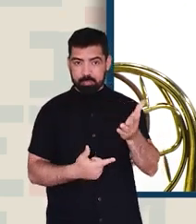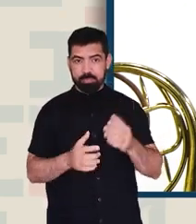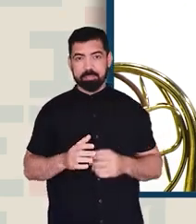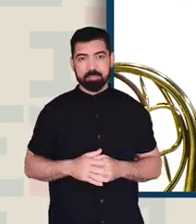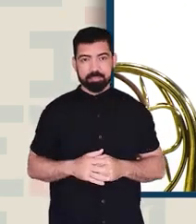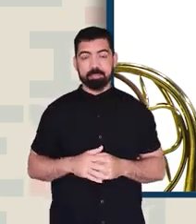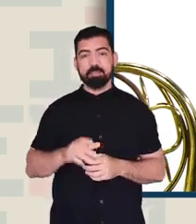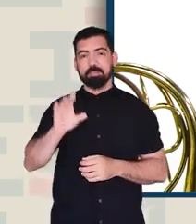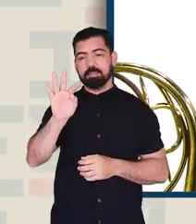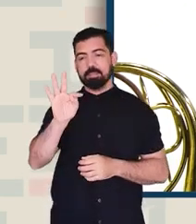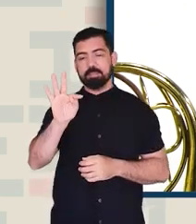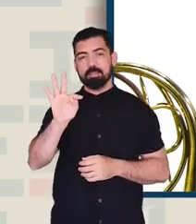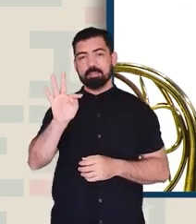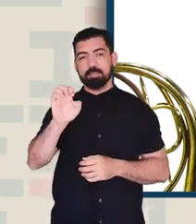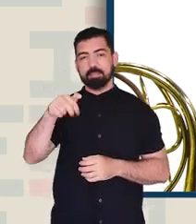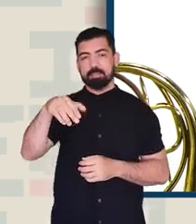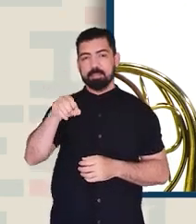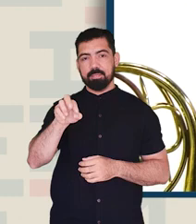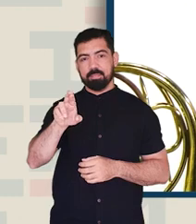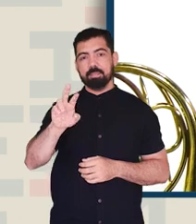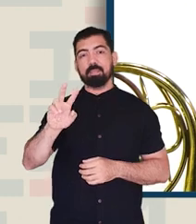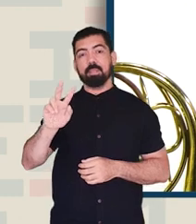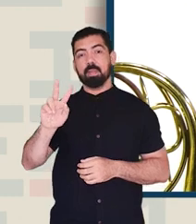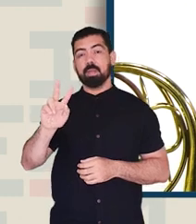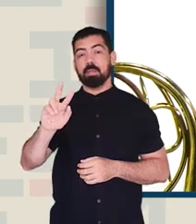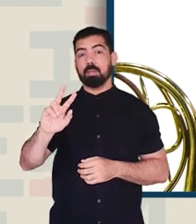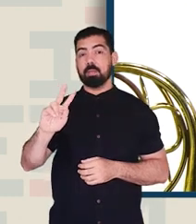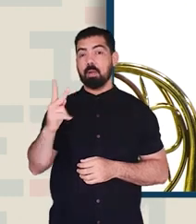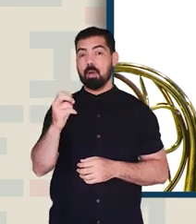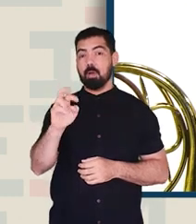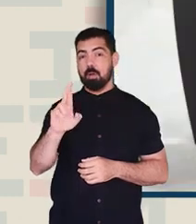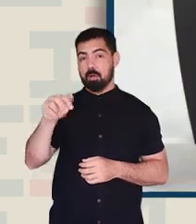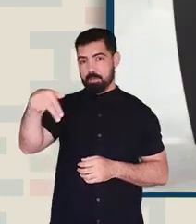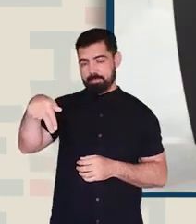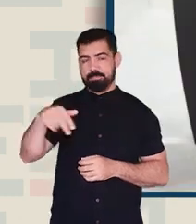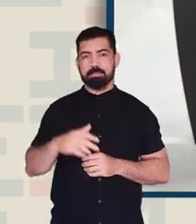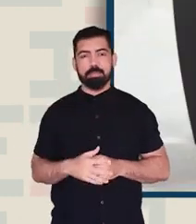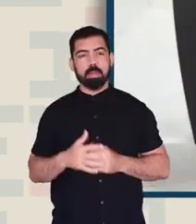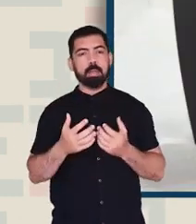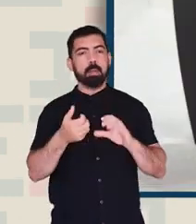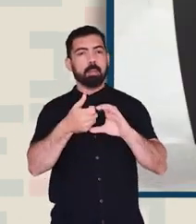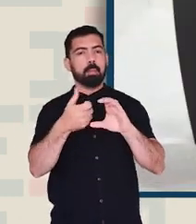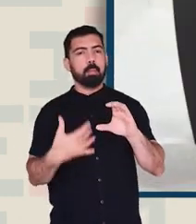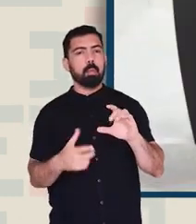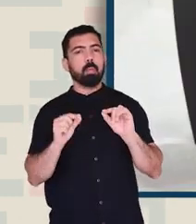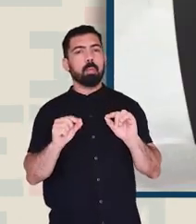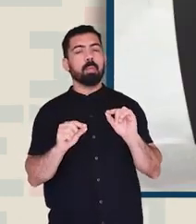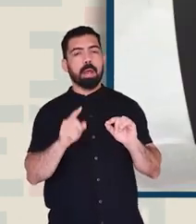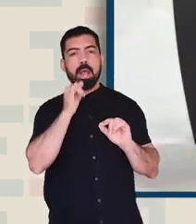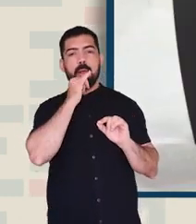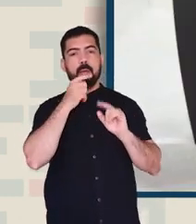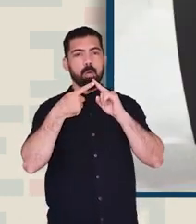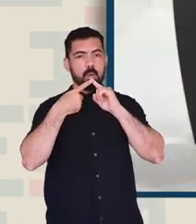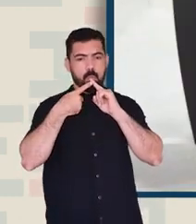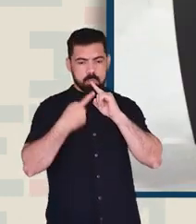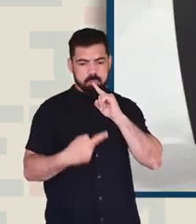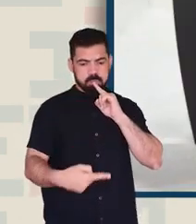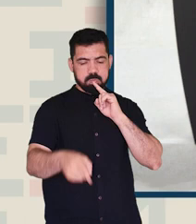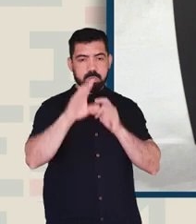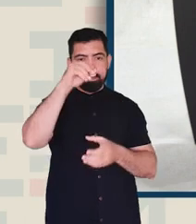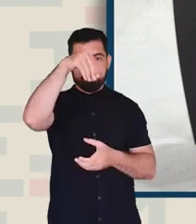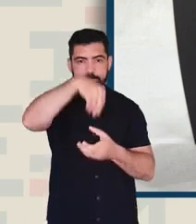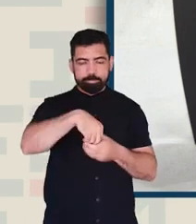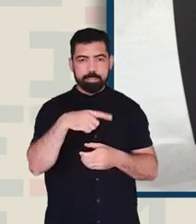chama tenor horn, eu gostaria de demonstrar algumas questões relativas ao caminho que o ar faz dentro